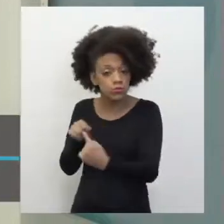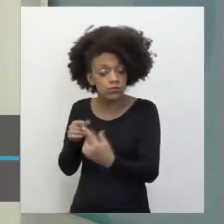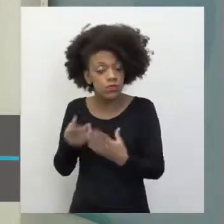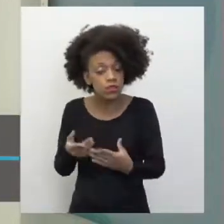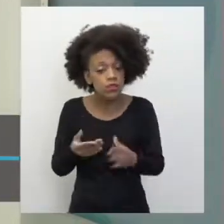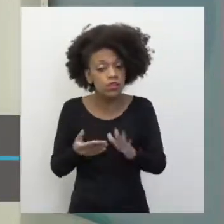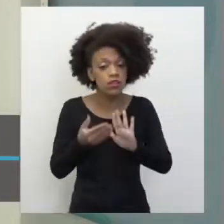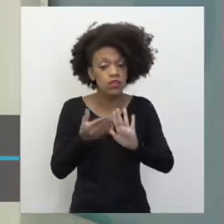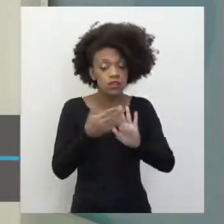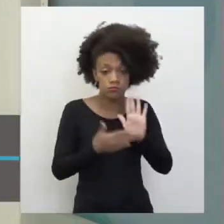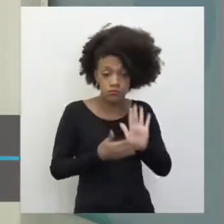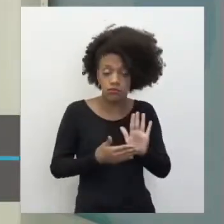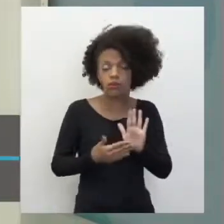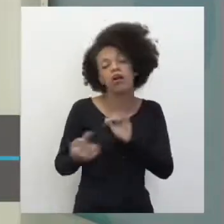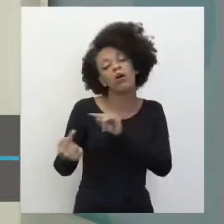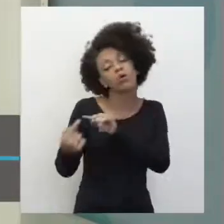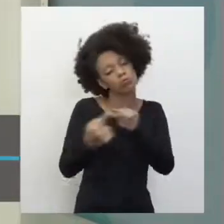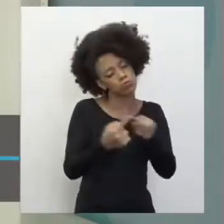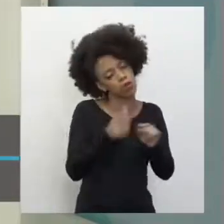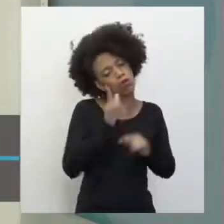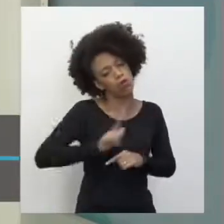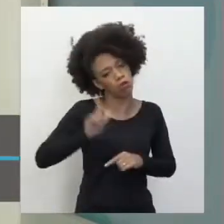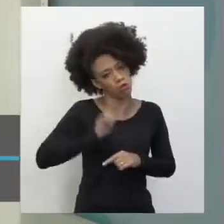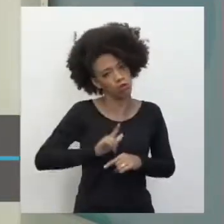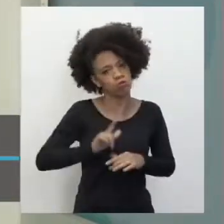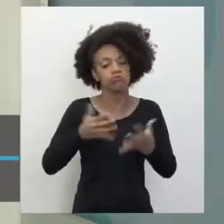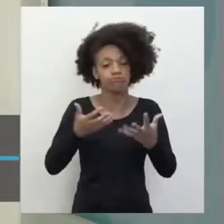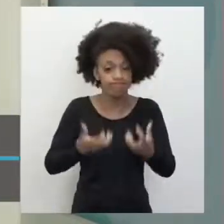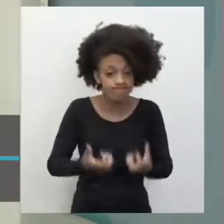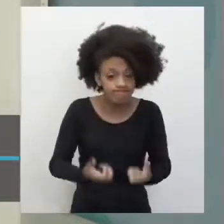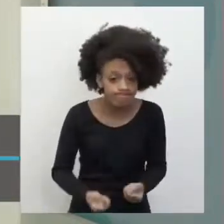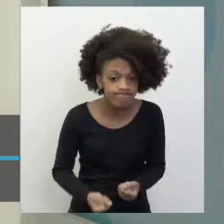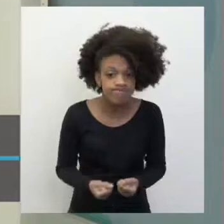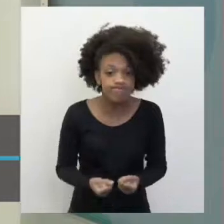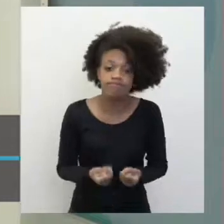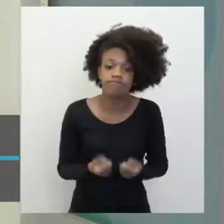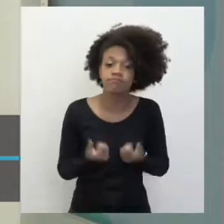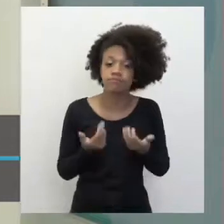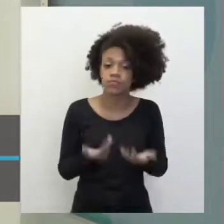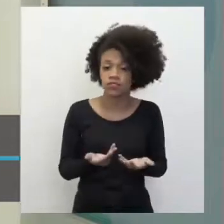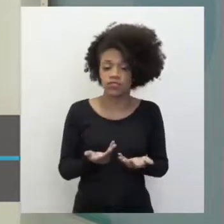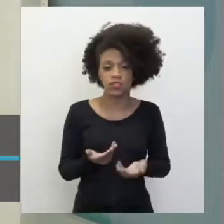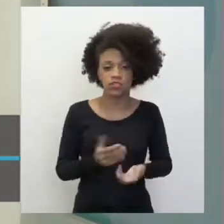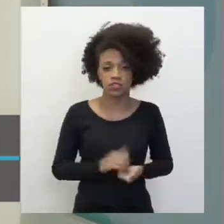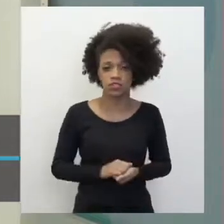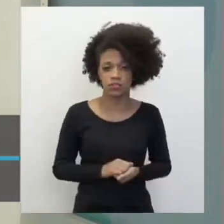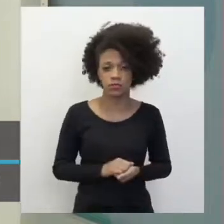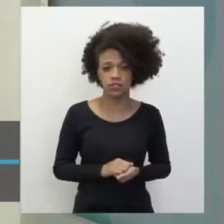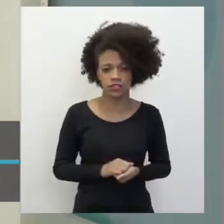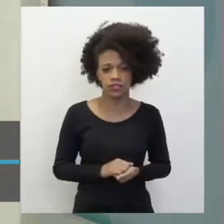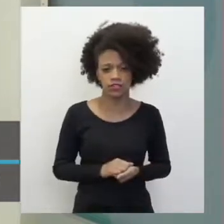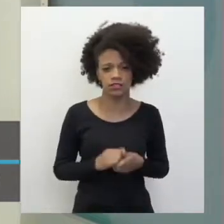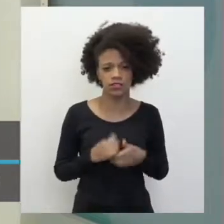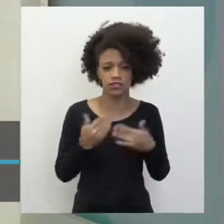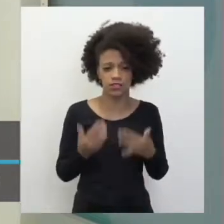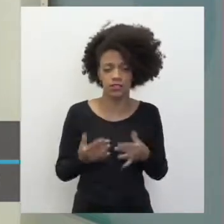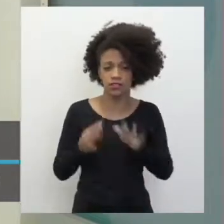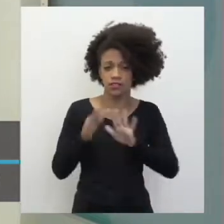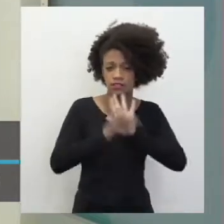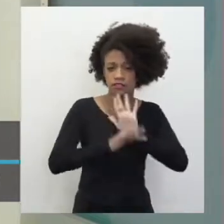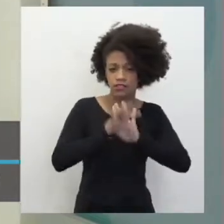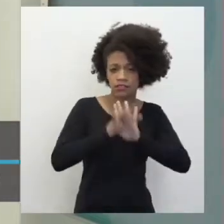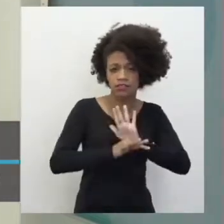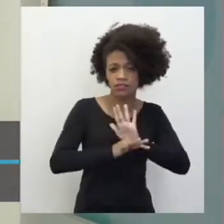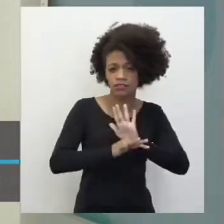elas interferem, lógico, elas são consideradas ao se produzir o texto, então,